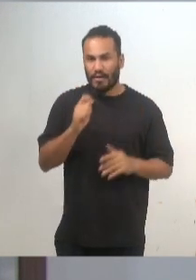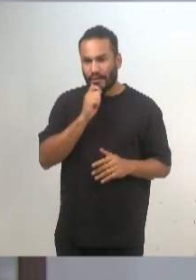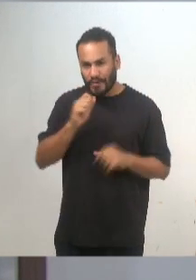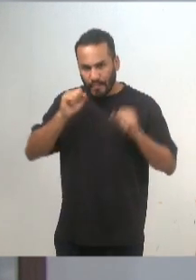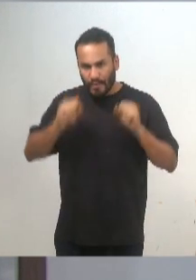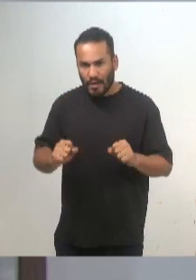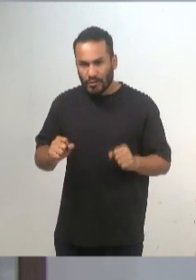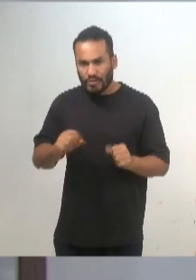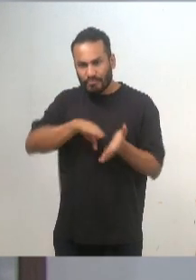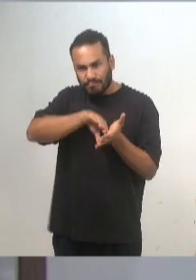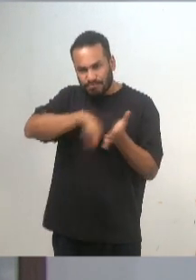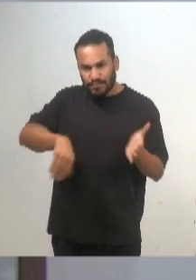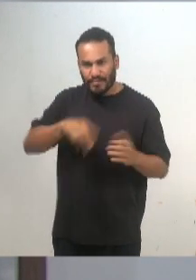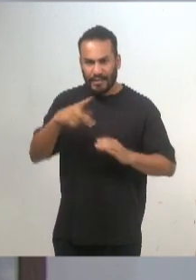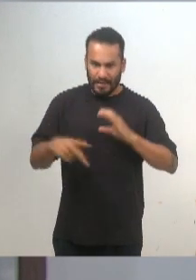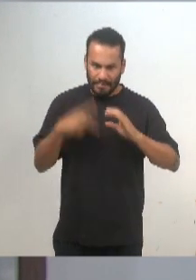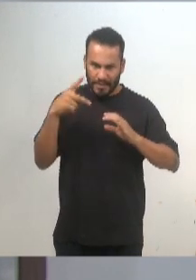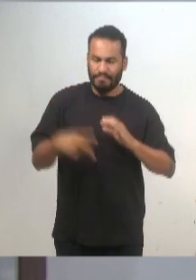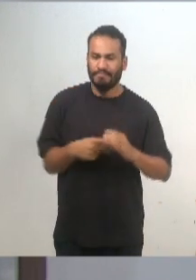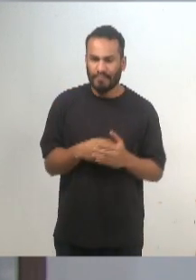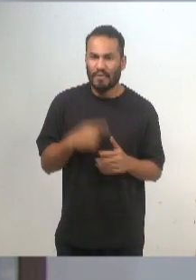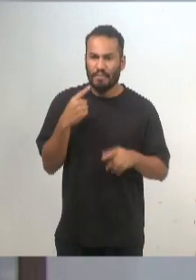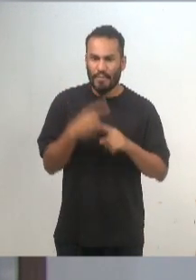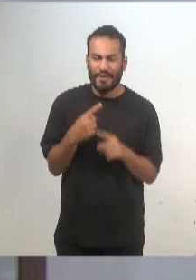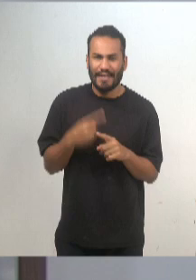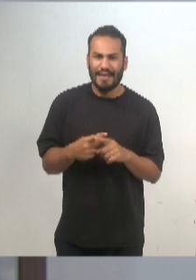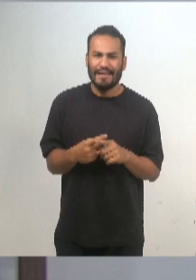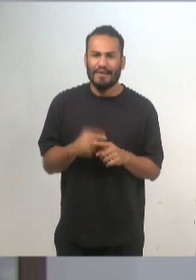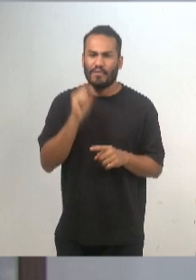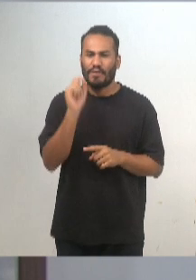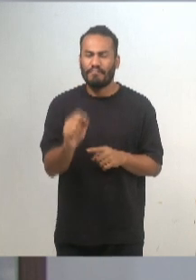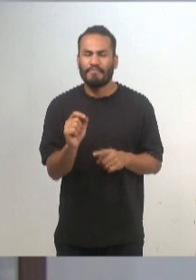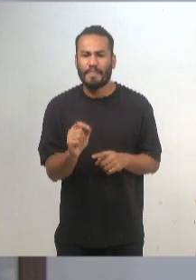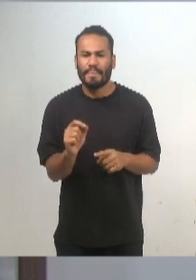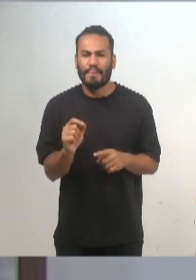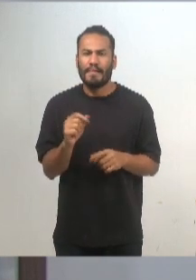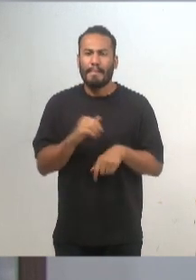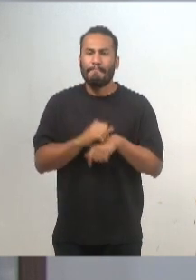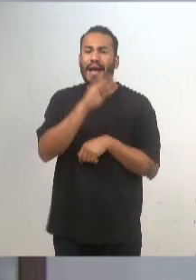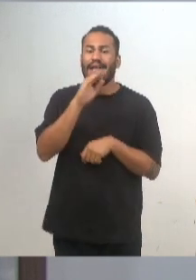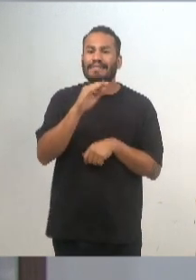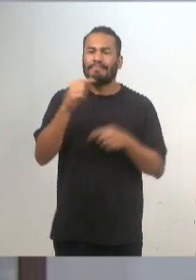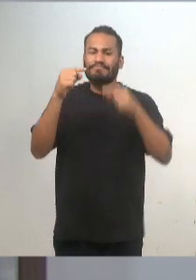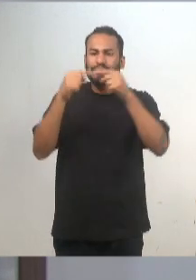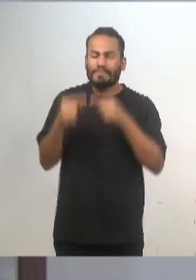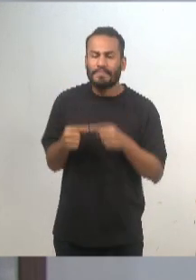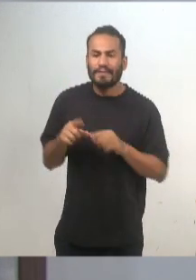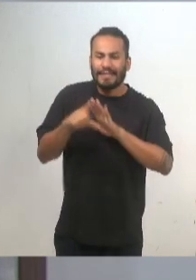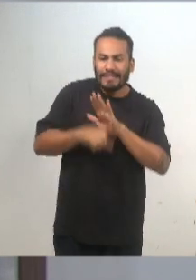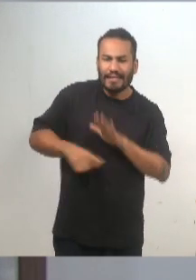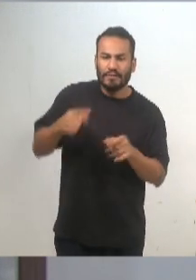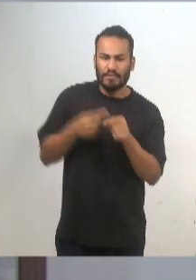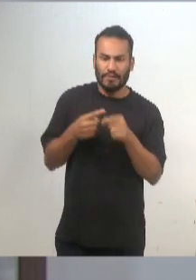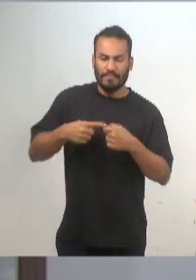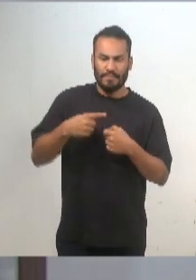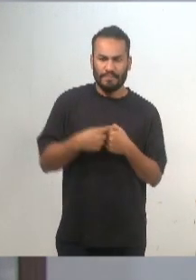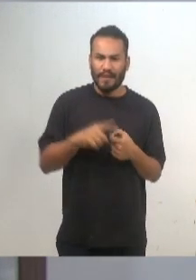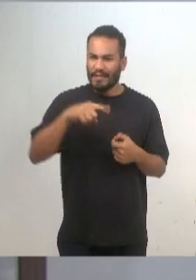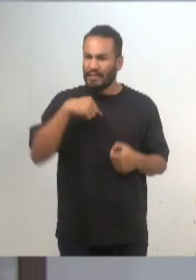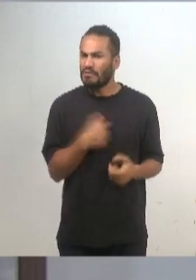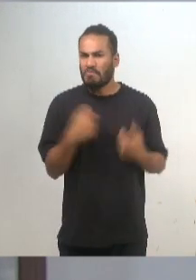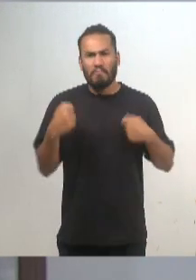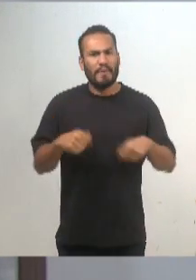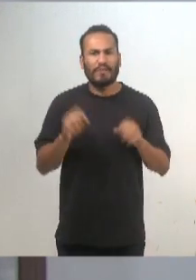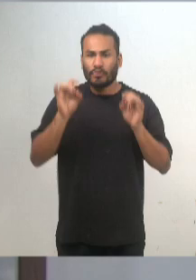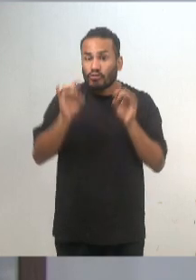ser sustado pela Câmara de Vereadores, porque ele carece de mais compatibilidade com a legislação municipal. A gente não